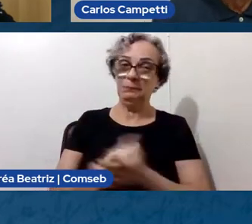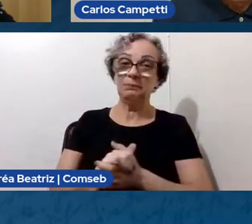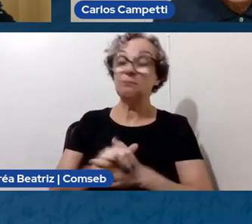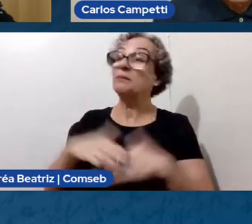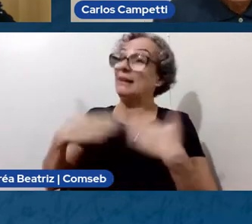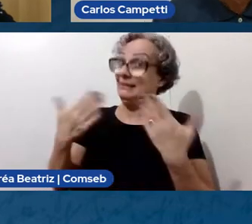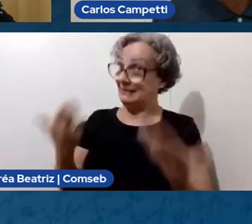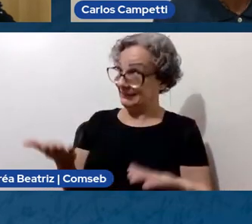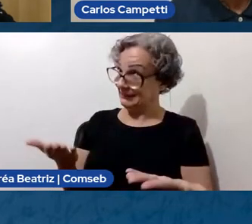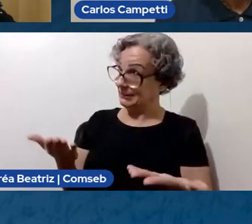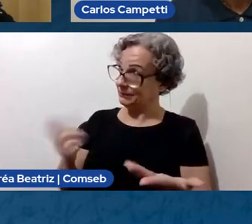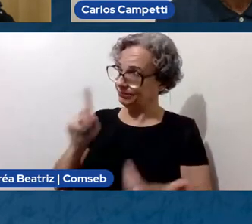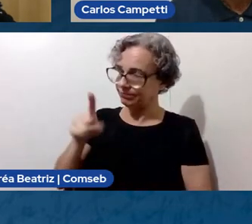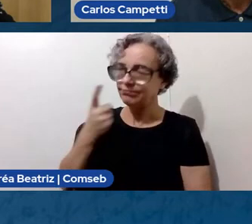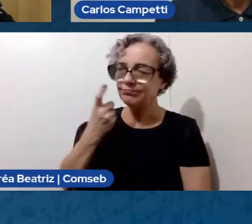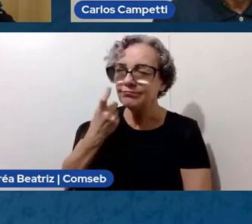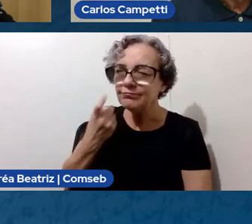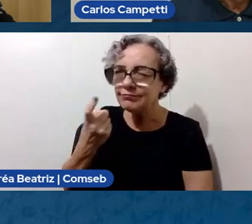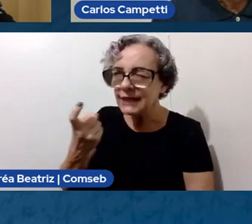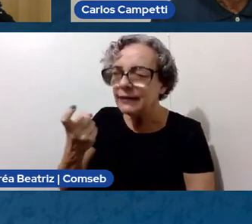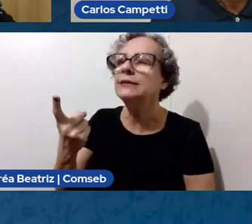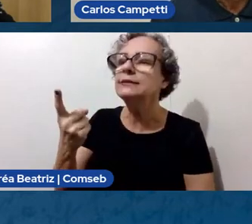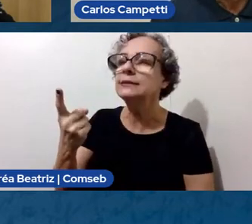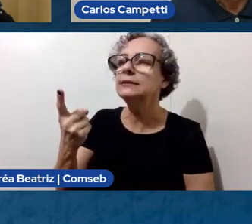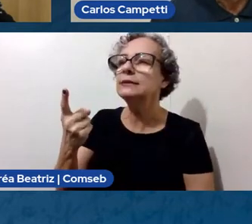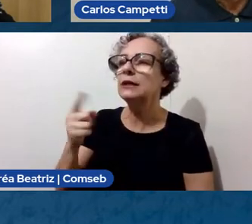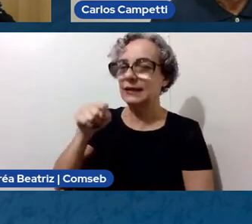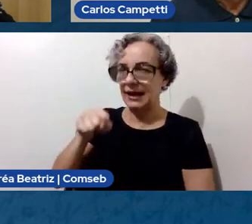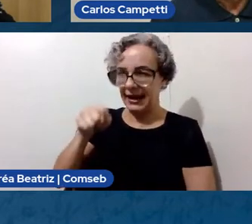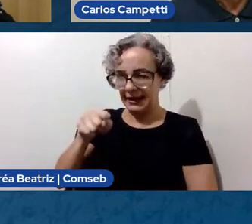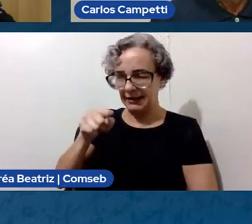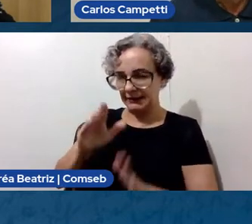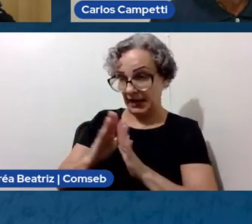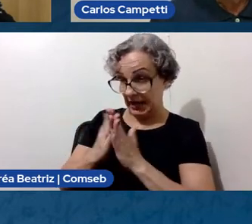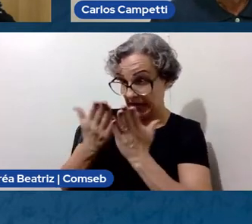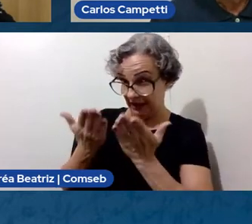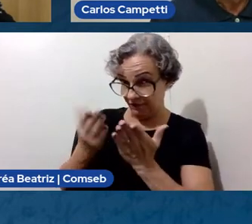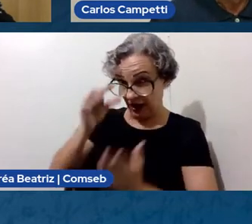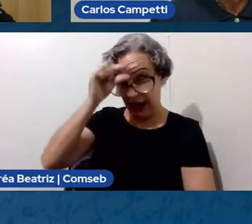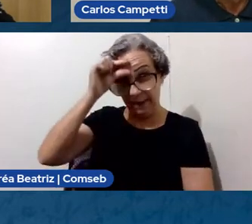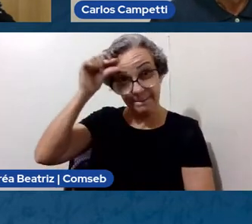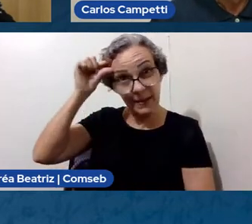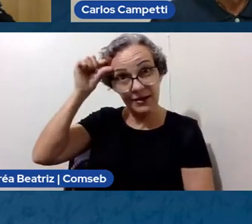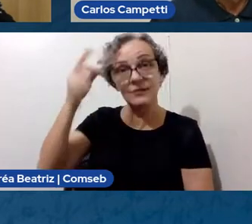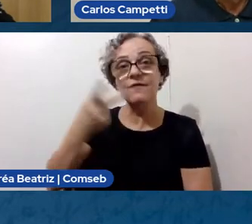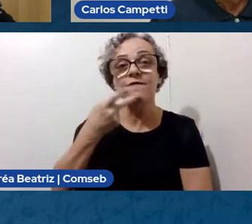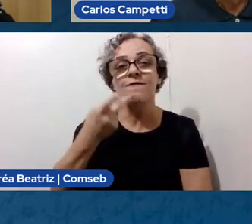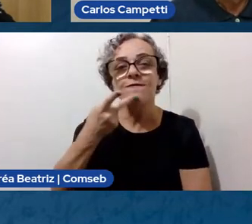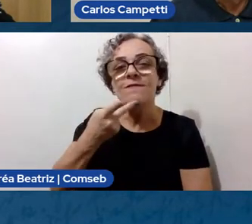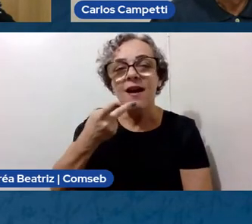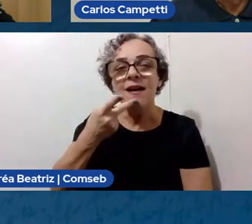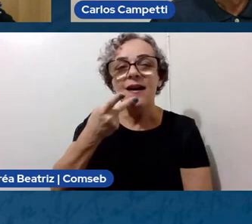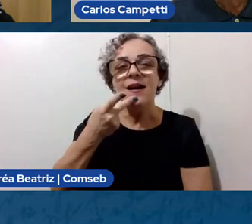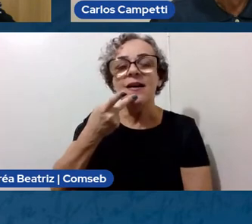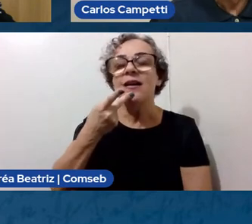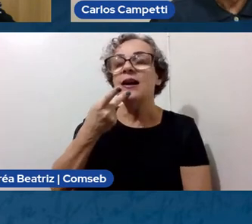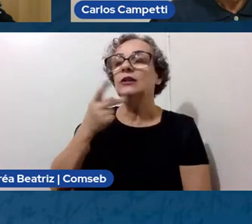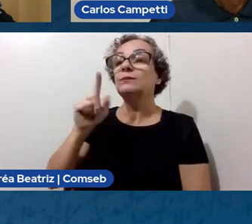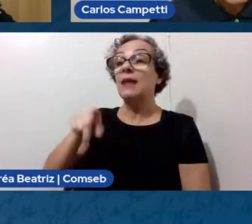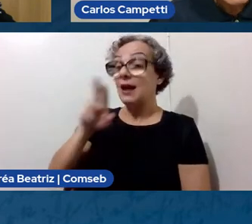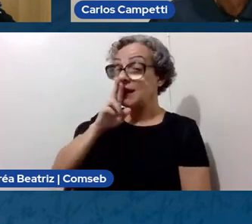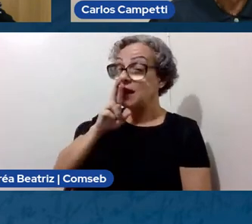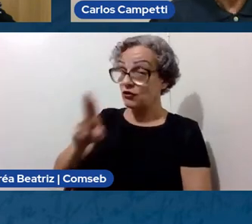Então, o que é interessante, esse livro do Emmanuel, quando diz isso, porque nós vimos aí, pela resposta dos